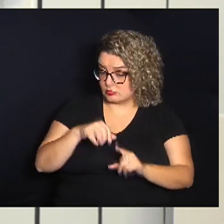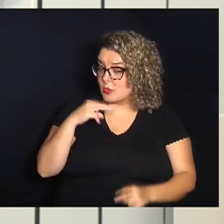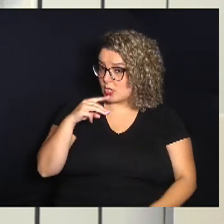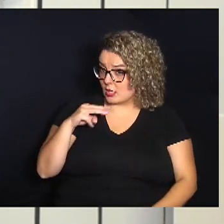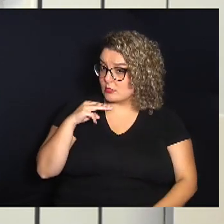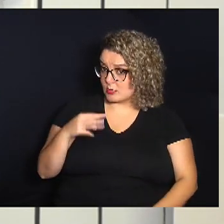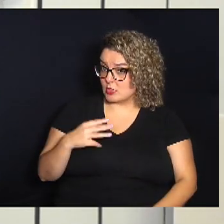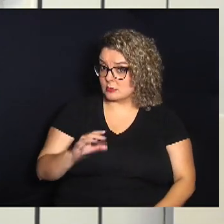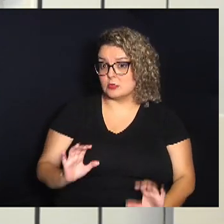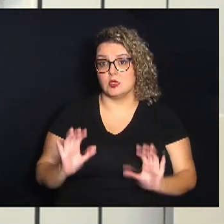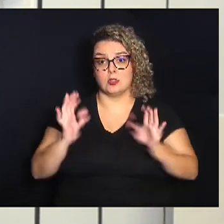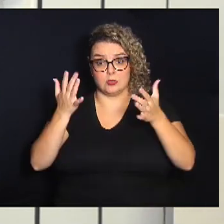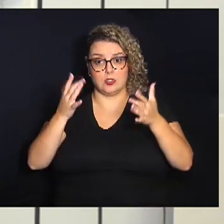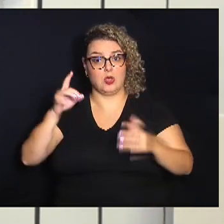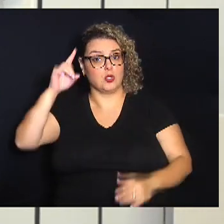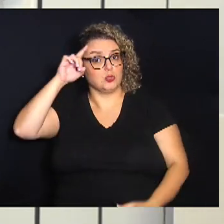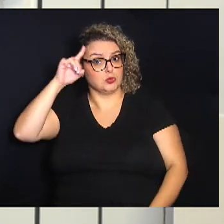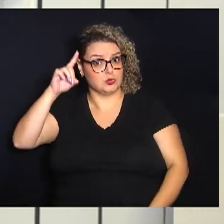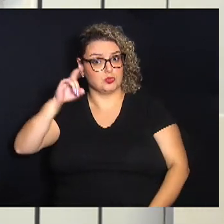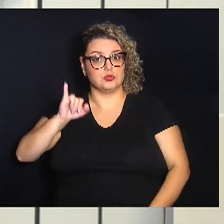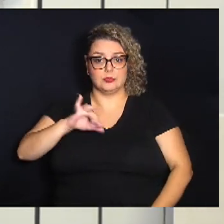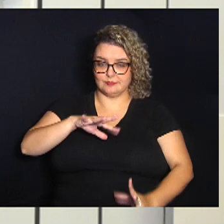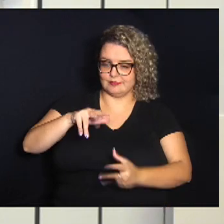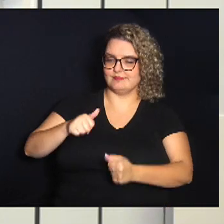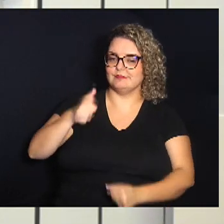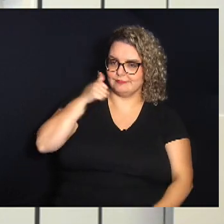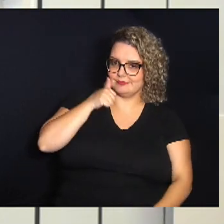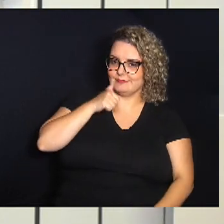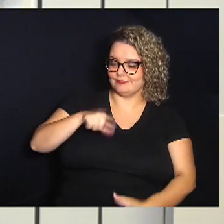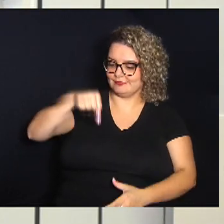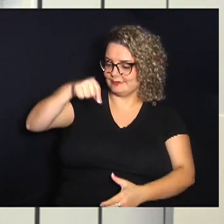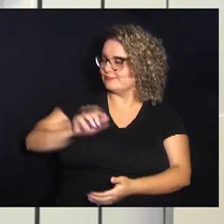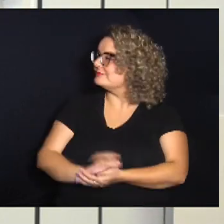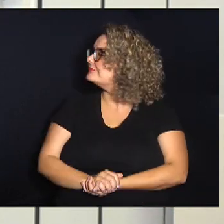em que se comemora o Dia Internacional da Mulher.